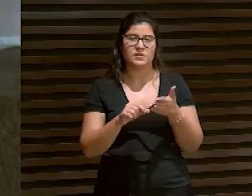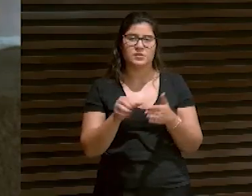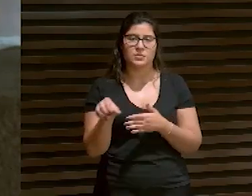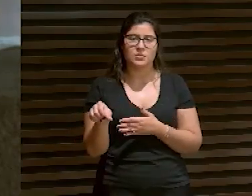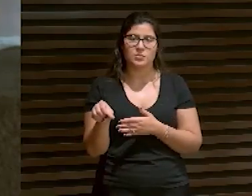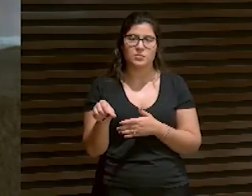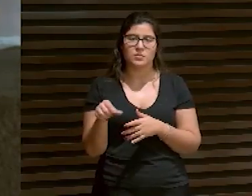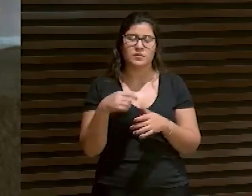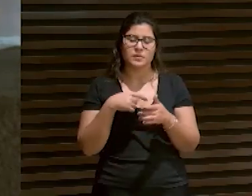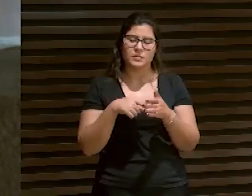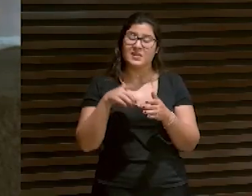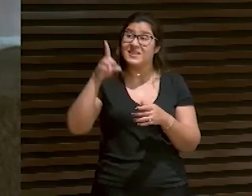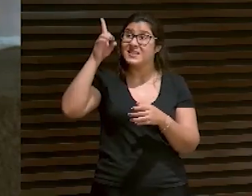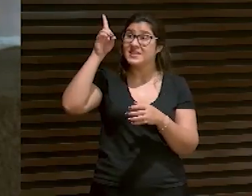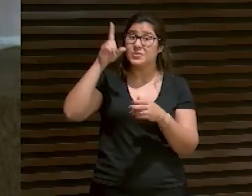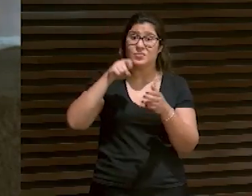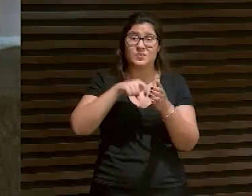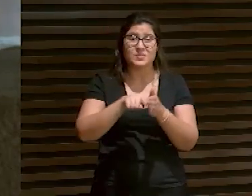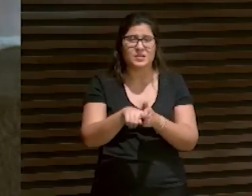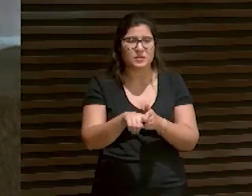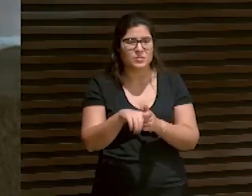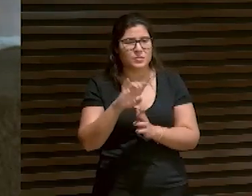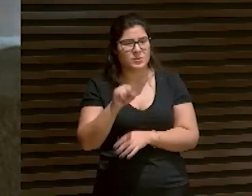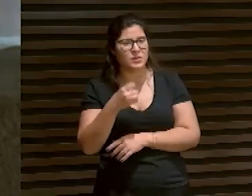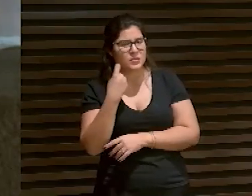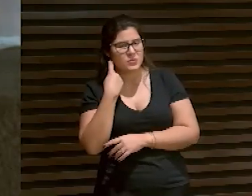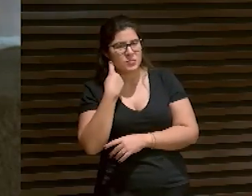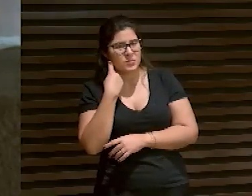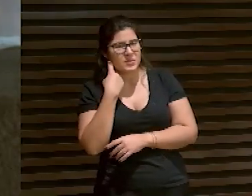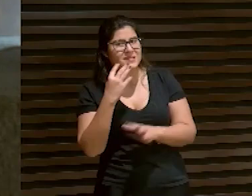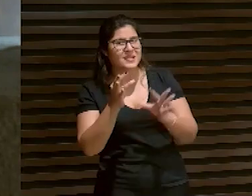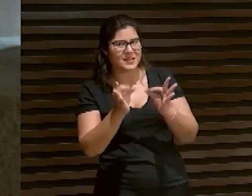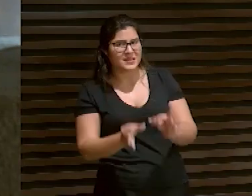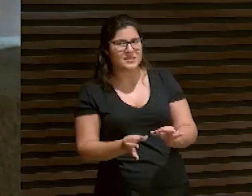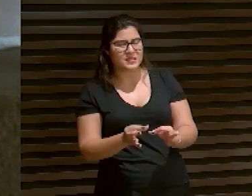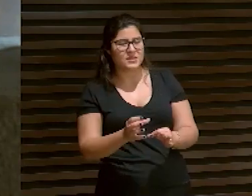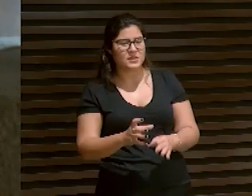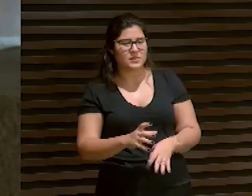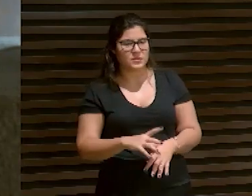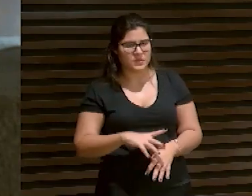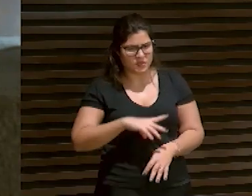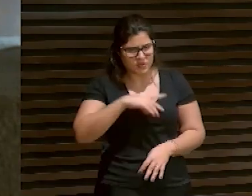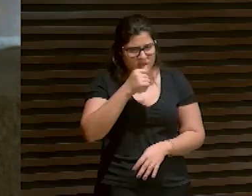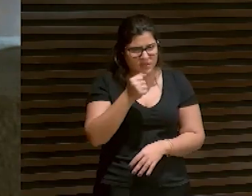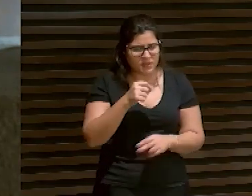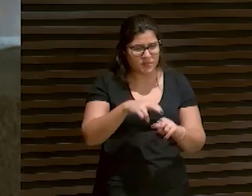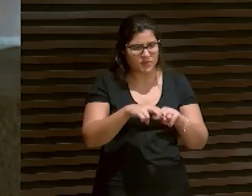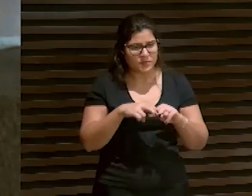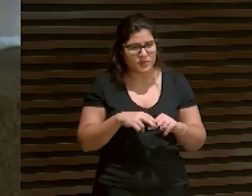que Deus pergunta a Jonas: é razoável essa tua ira por causa da planta?